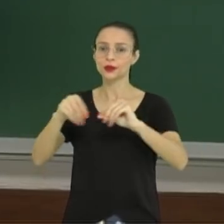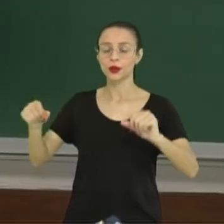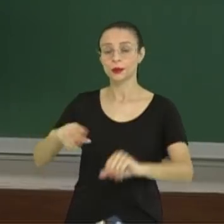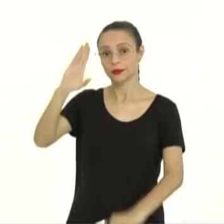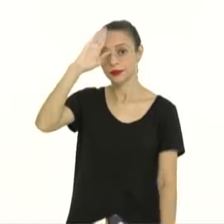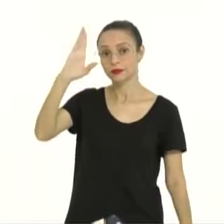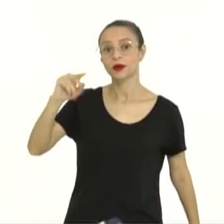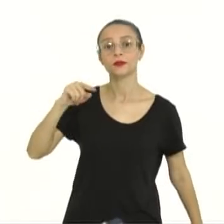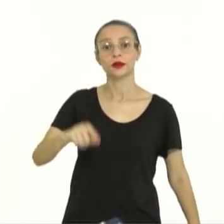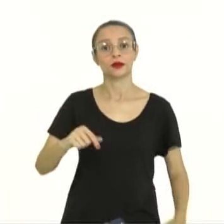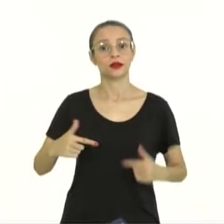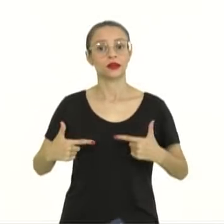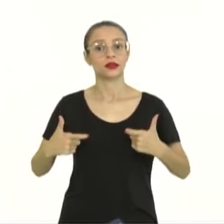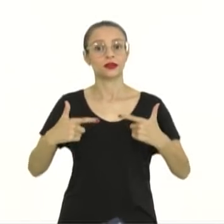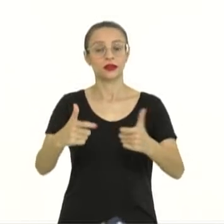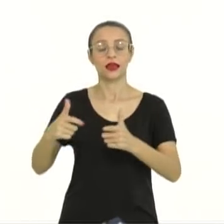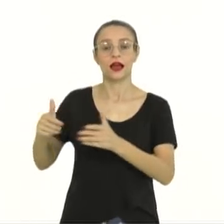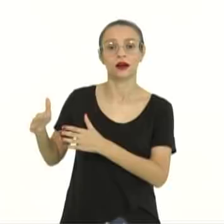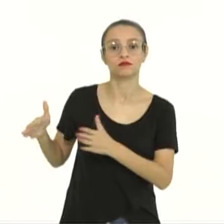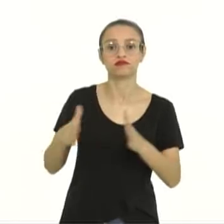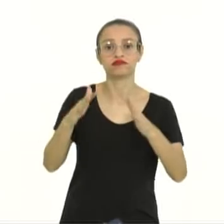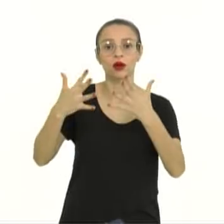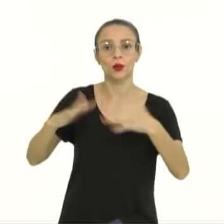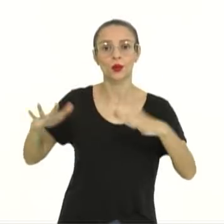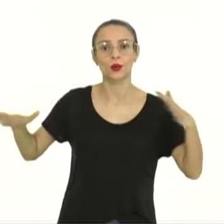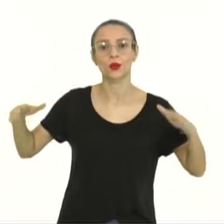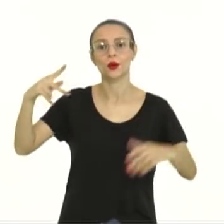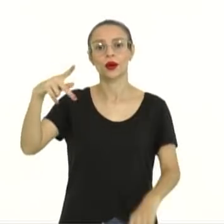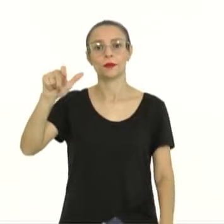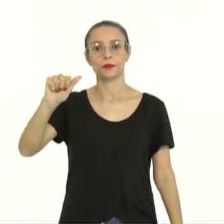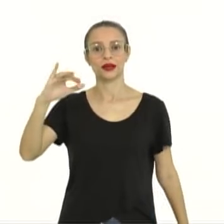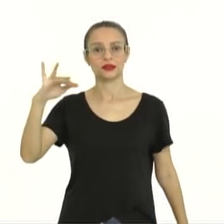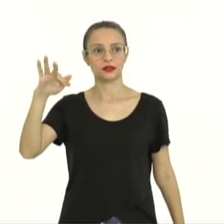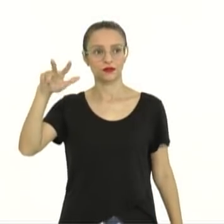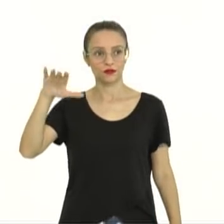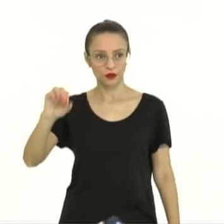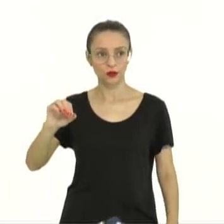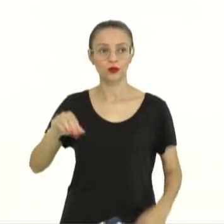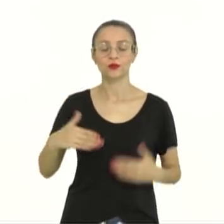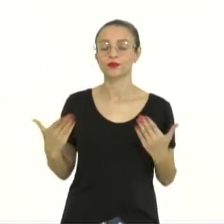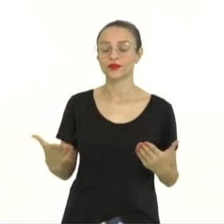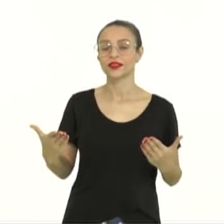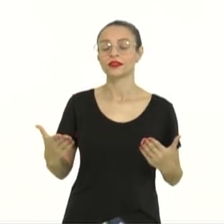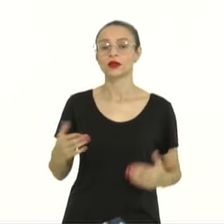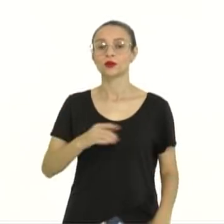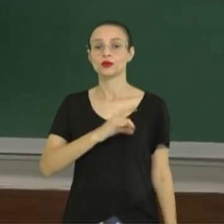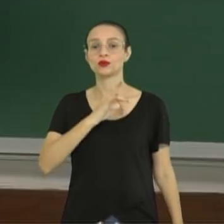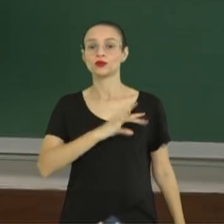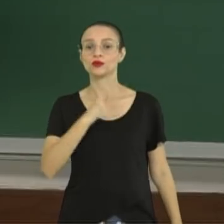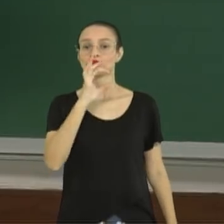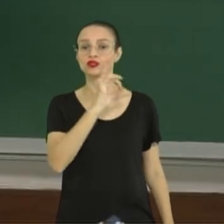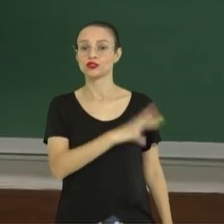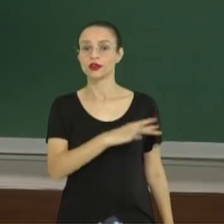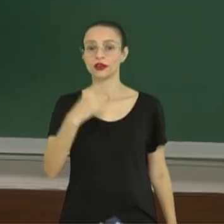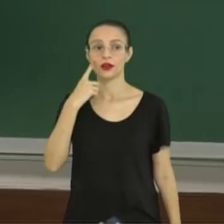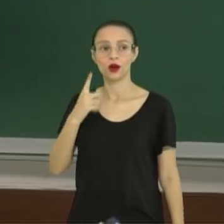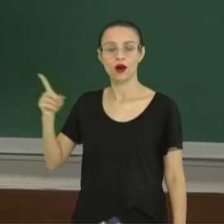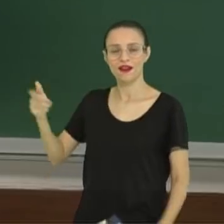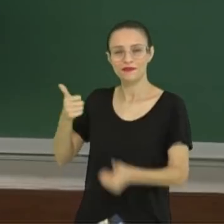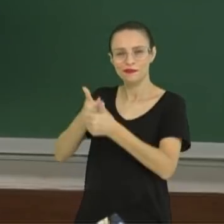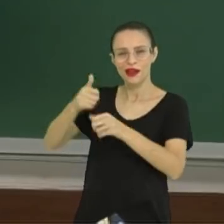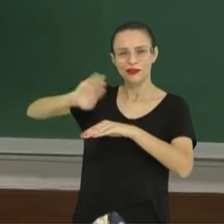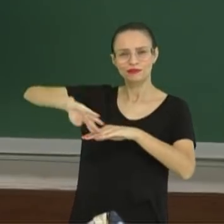aqui foi na Guerra do Pacífico, em 1879 e 1884. O Chile, né, que fica bem na cordilheira